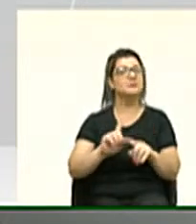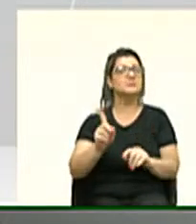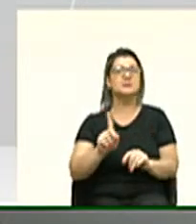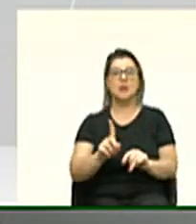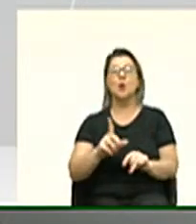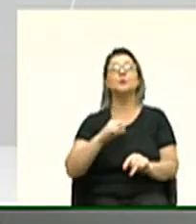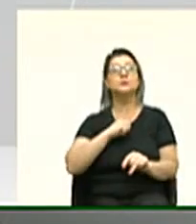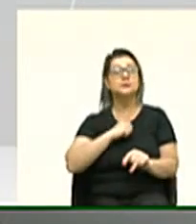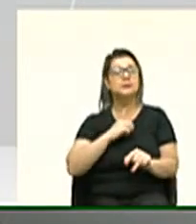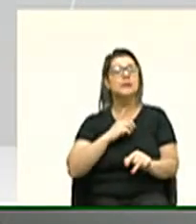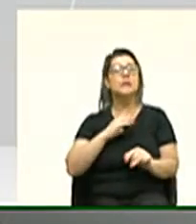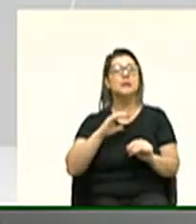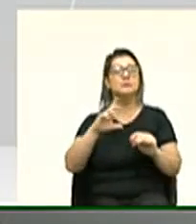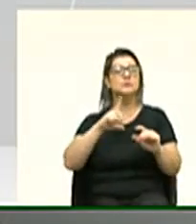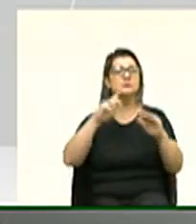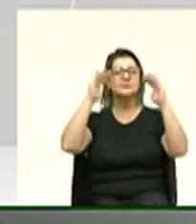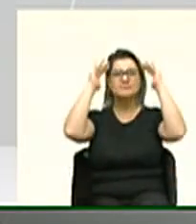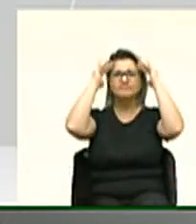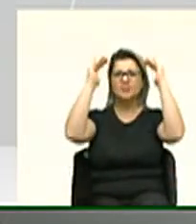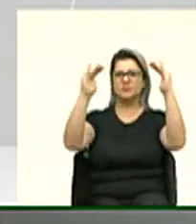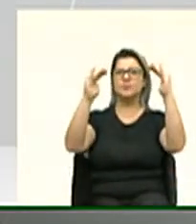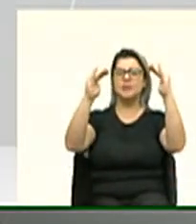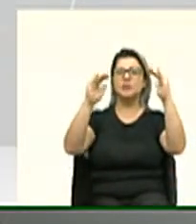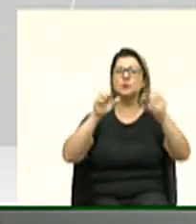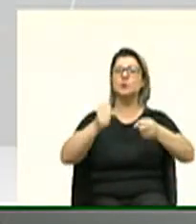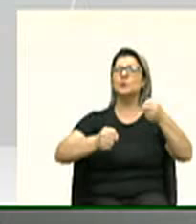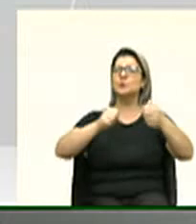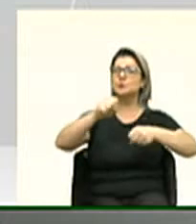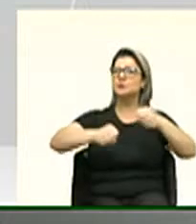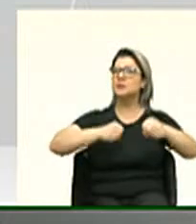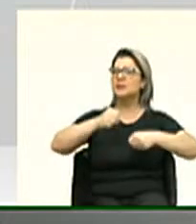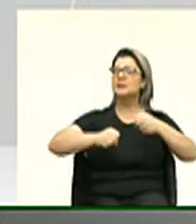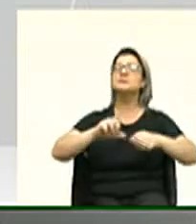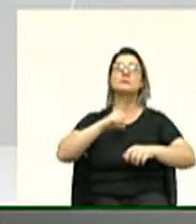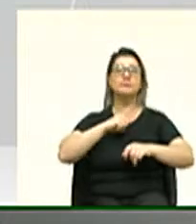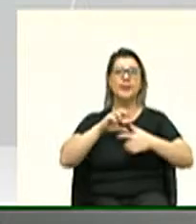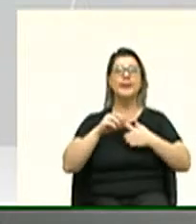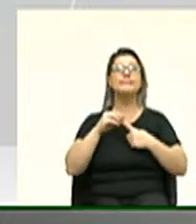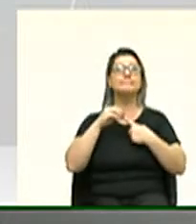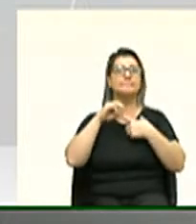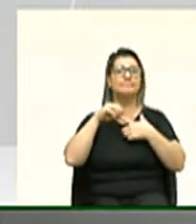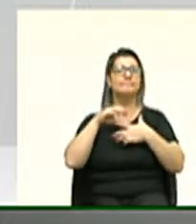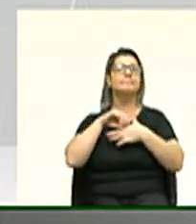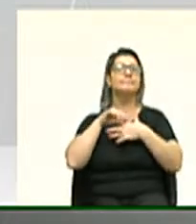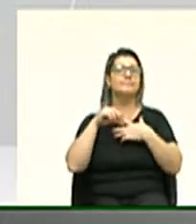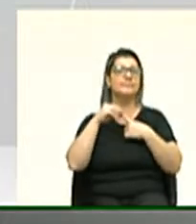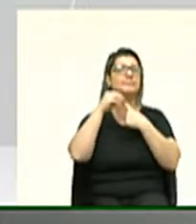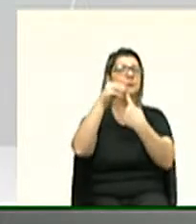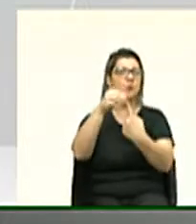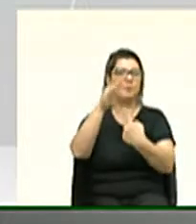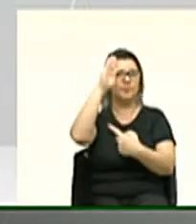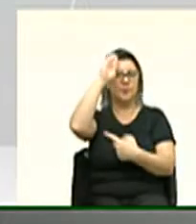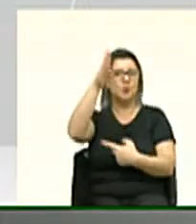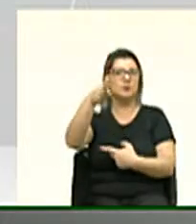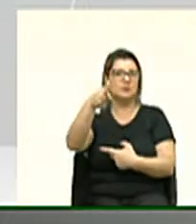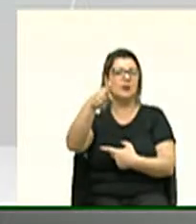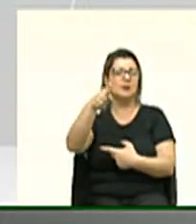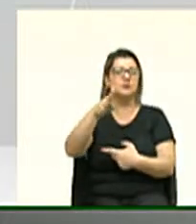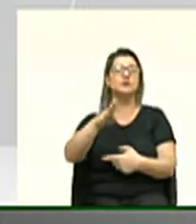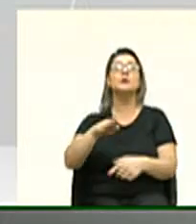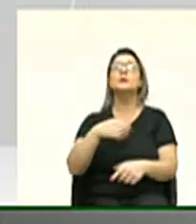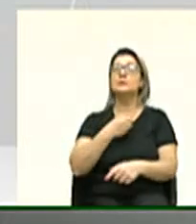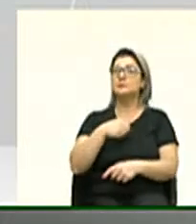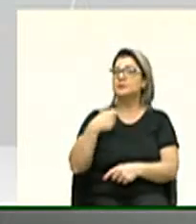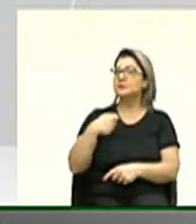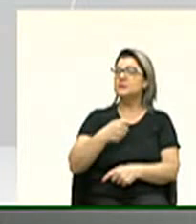ter respeito, eles têm prioridade, têm que deixar distância, têm que saber conviver e